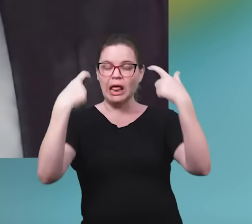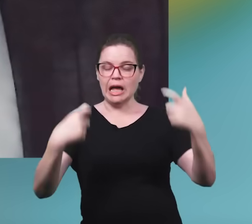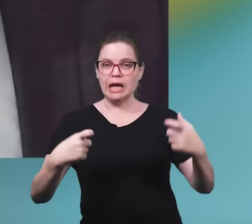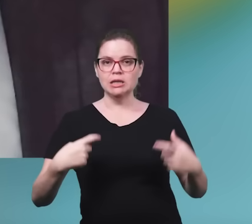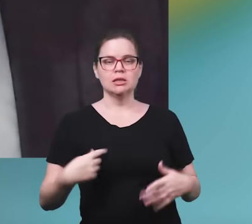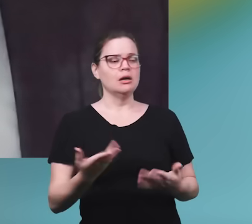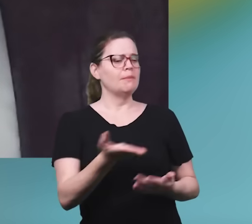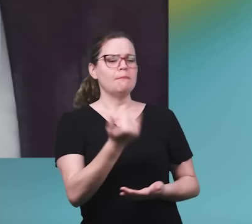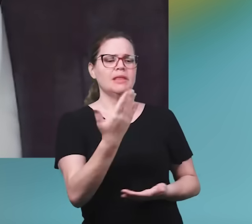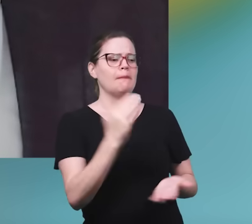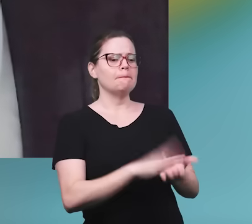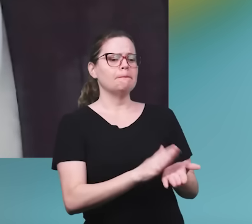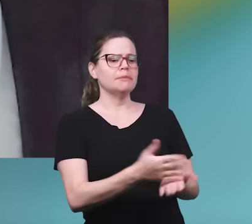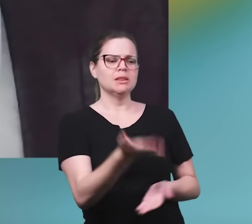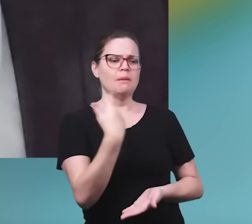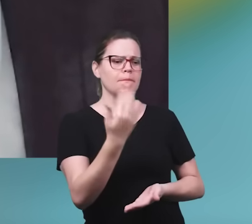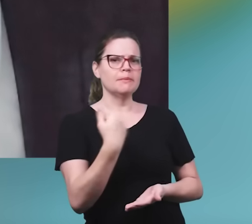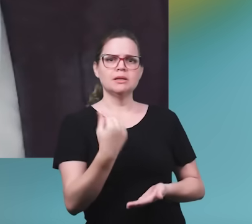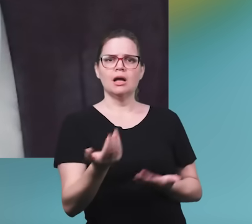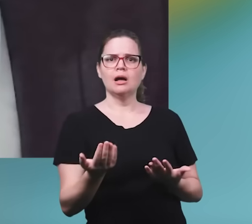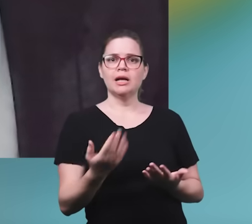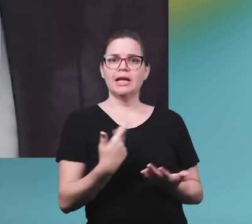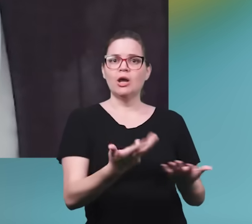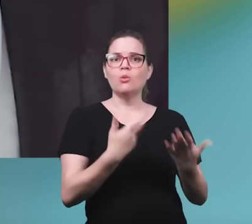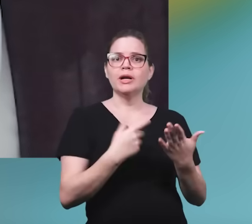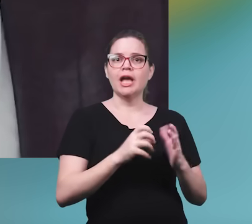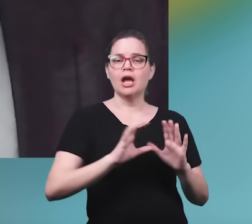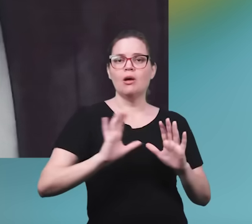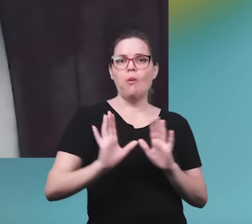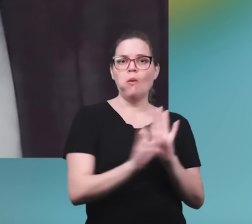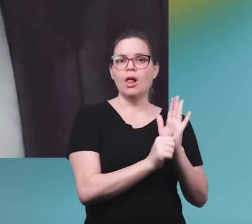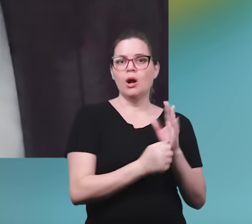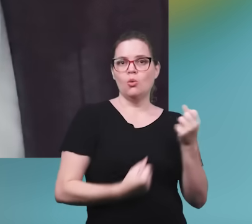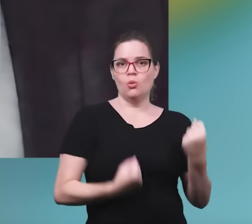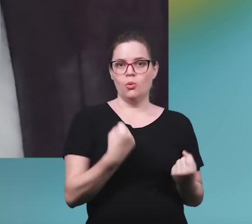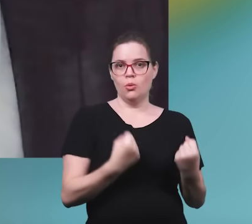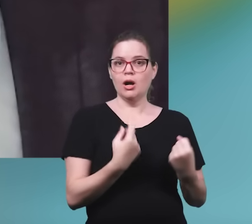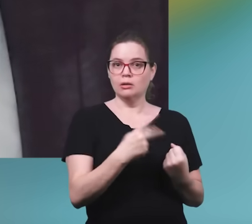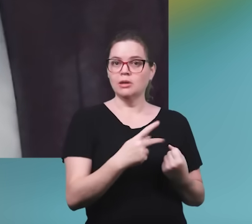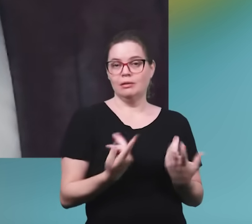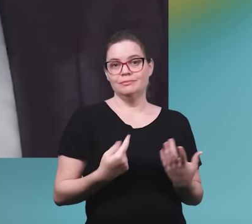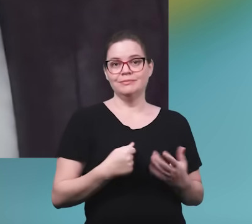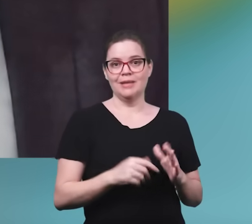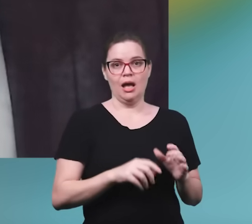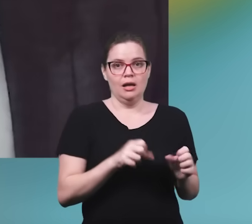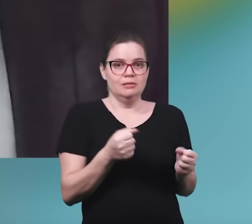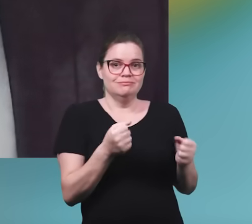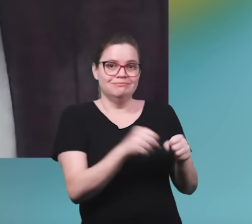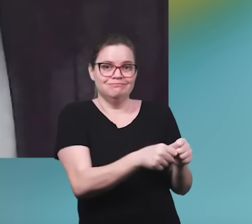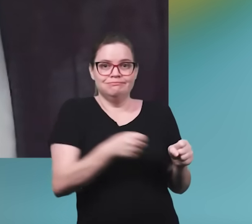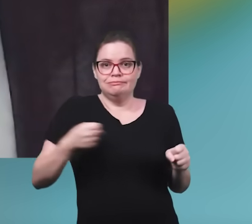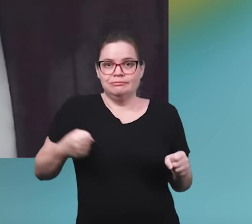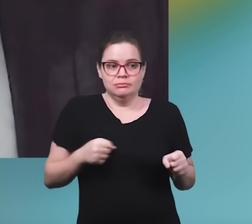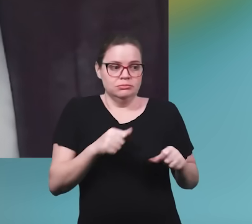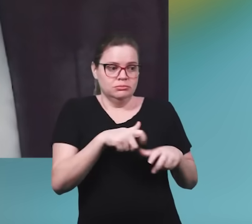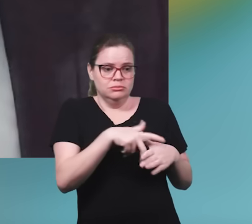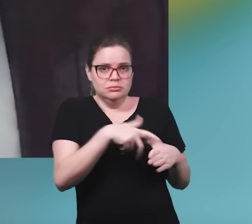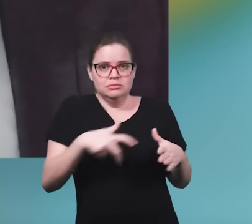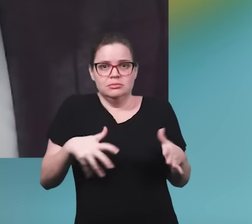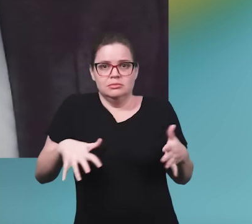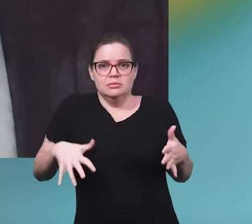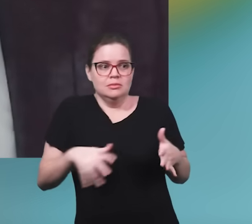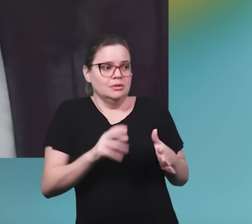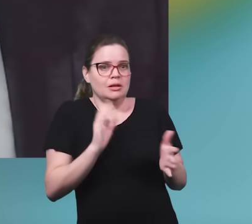grande terror psicológico e queriam roubar o seu veículo. E assim o fizeram, roubaram o veículo da irmã. A irmã